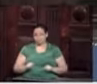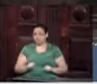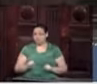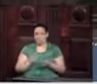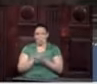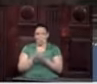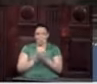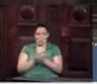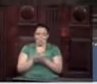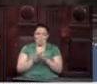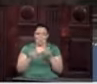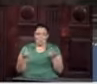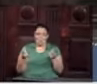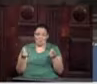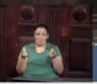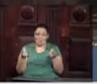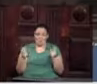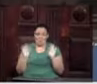nada tinham,